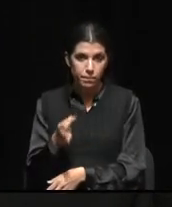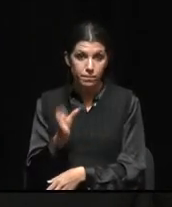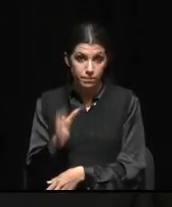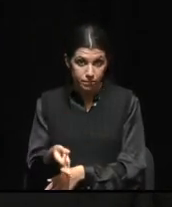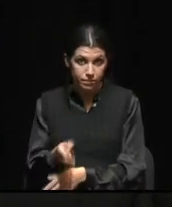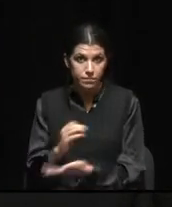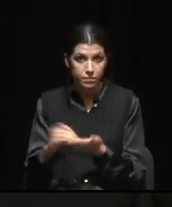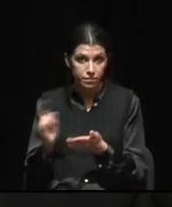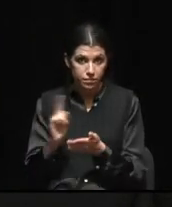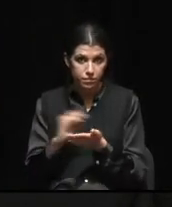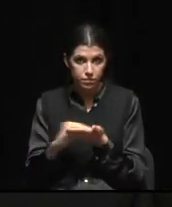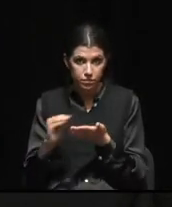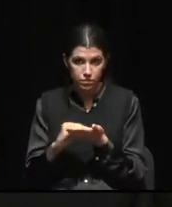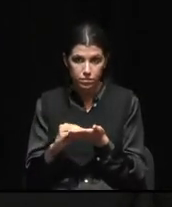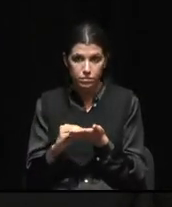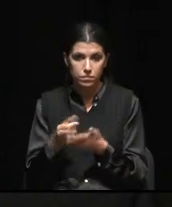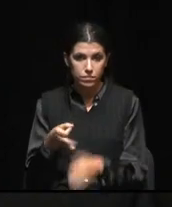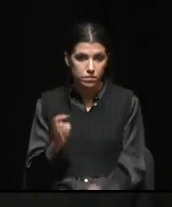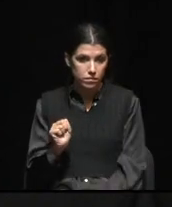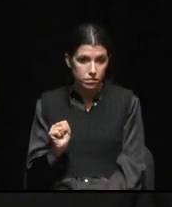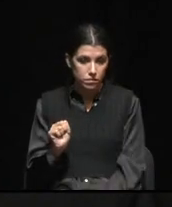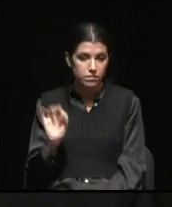inscritos PS